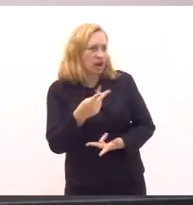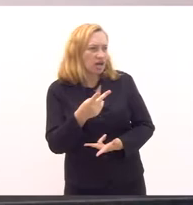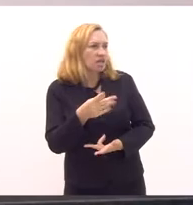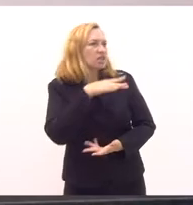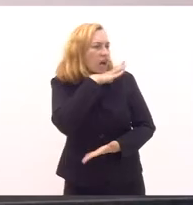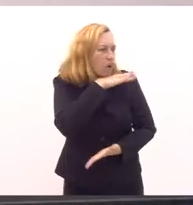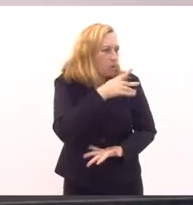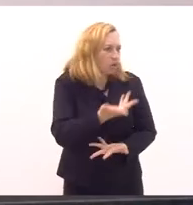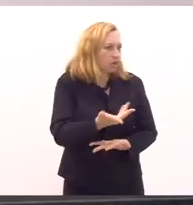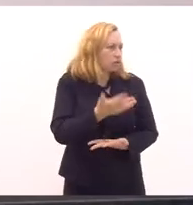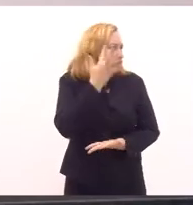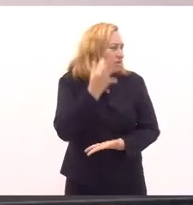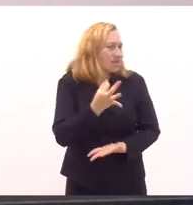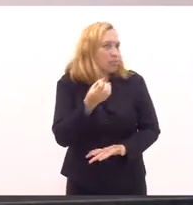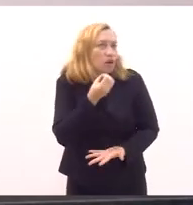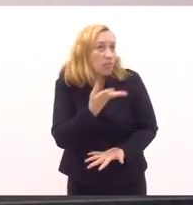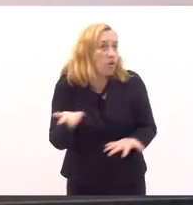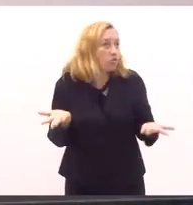está bom.